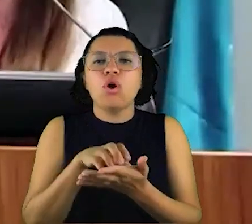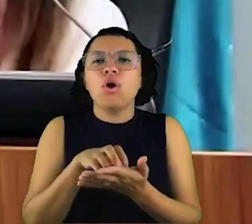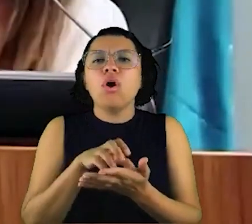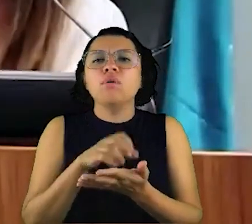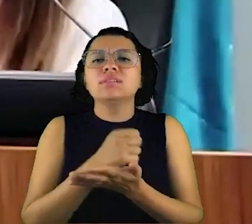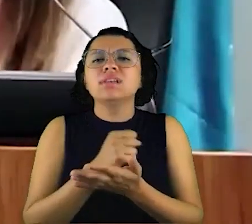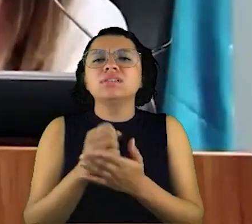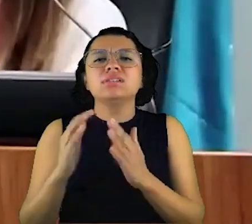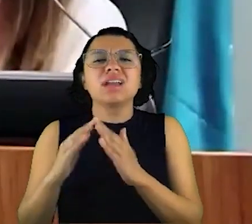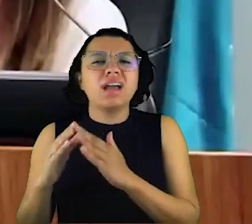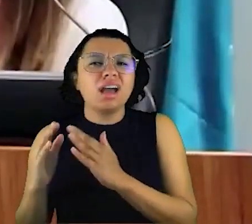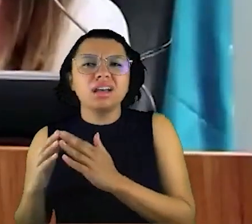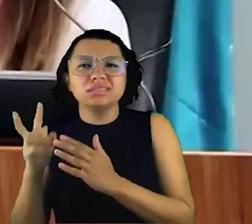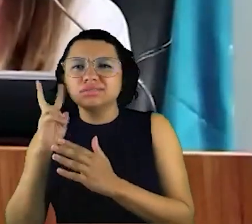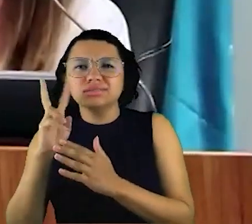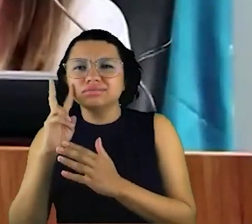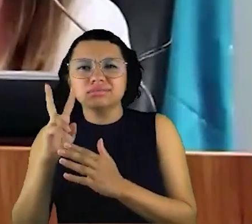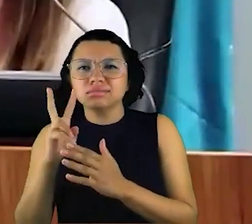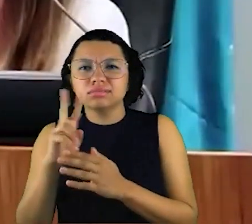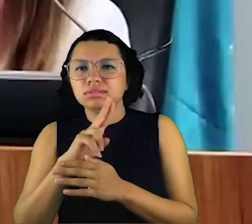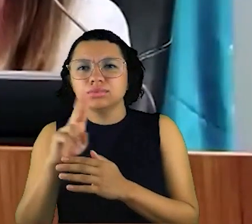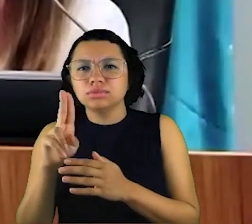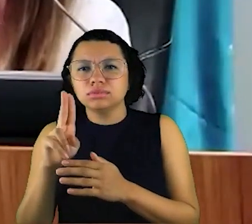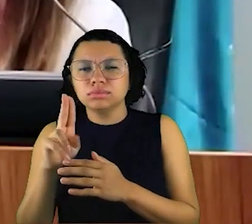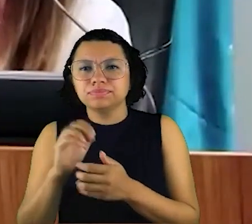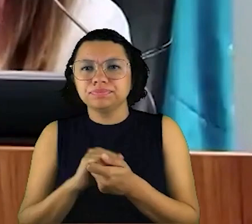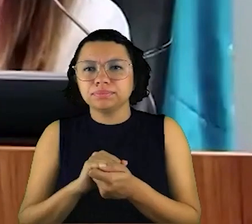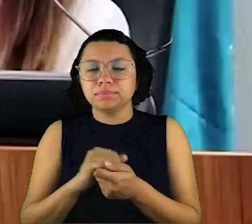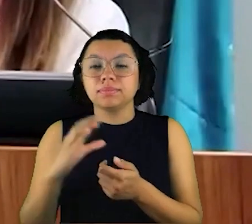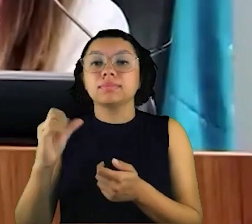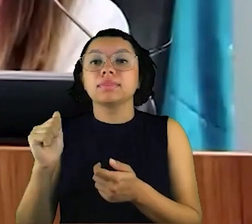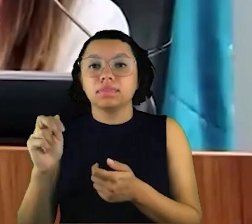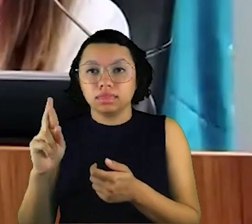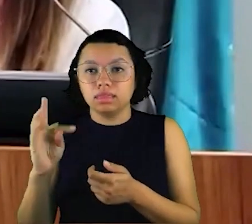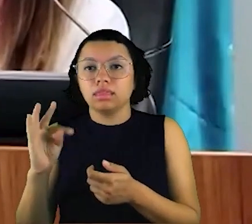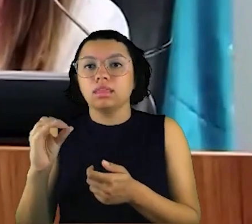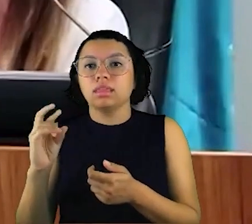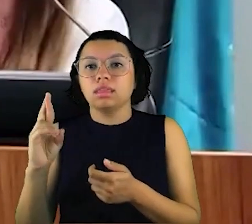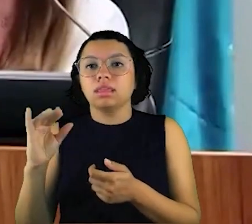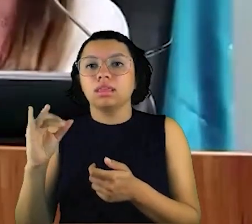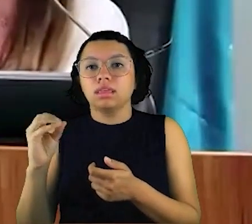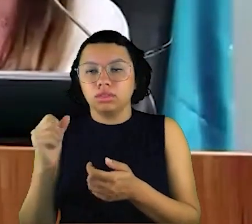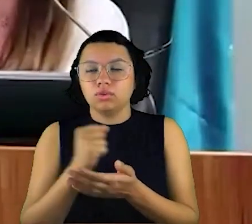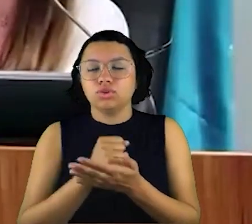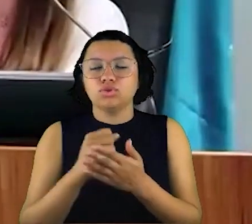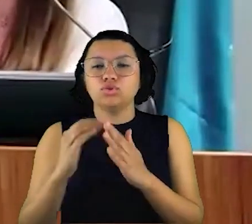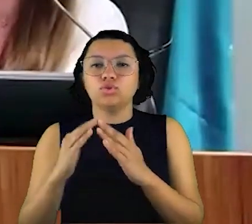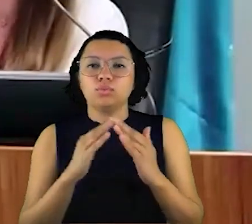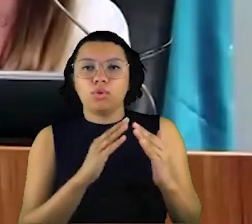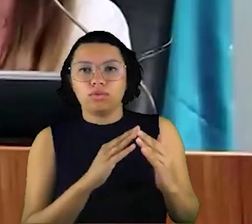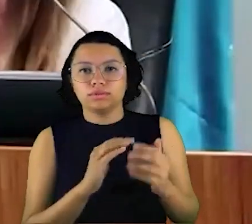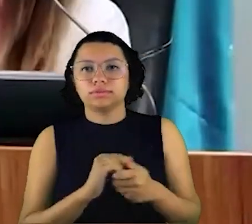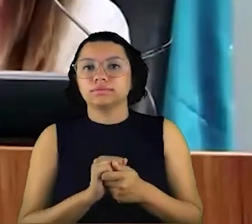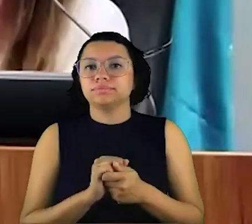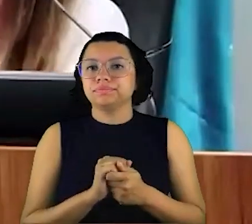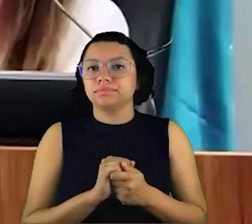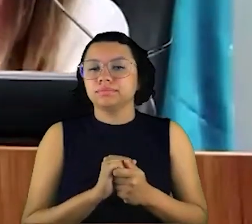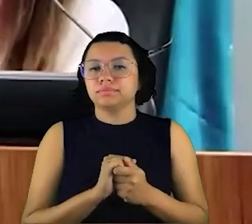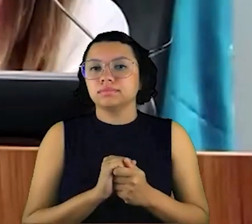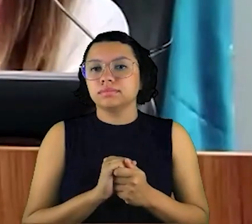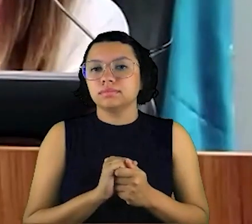esses órgãos que registram imóveis, que eu não lembro o nome, cartório de registro de imóveis, né?